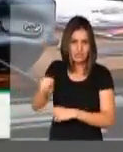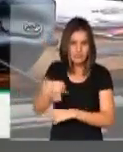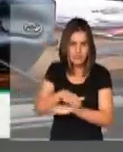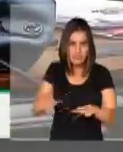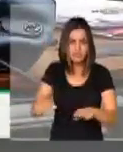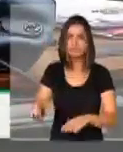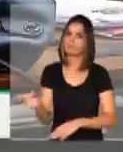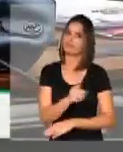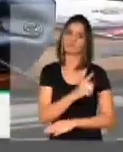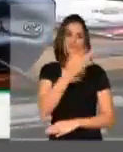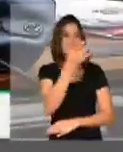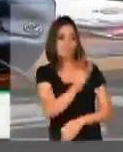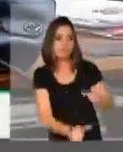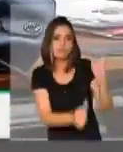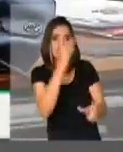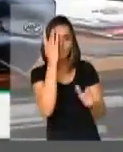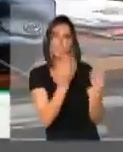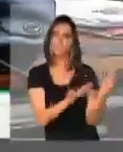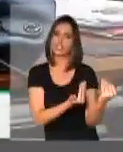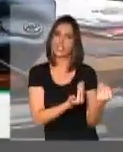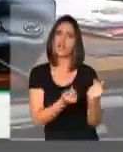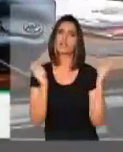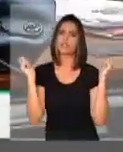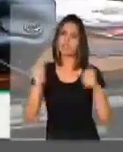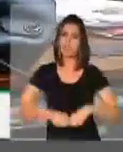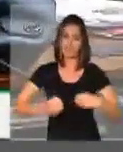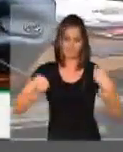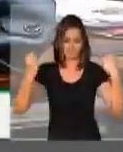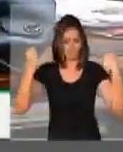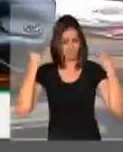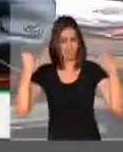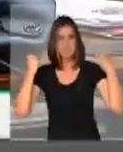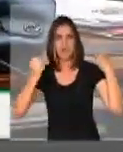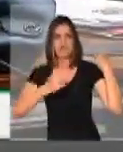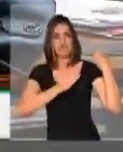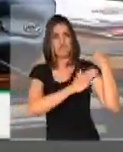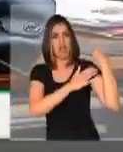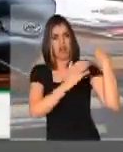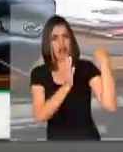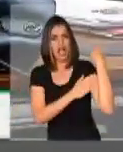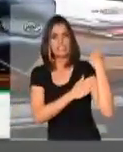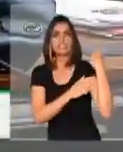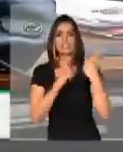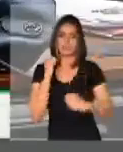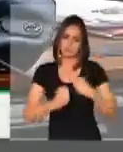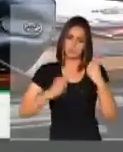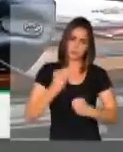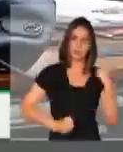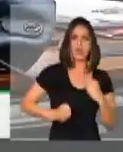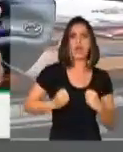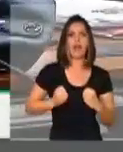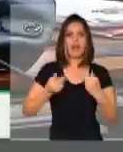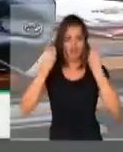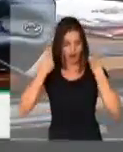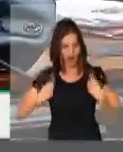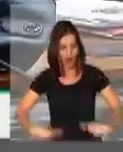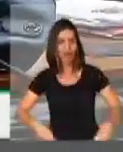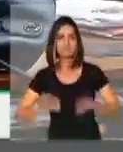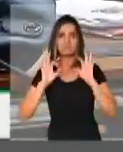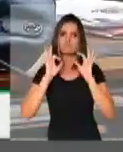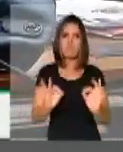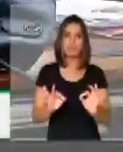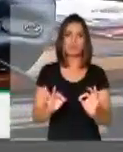de pessoas novas, com capacidade de locomoção. Portanto, é impensável falarmos em idade